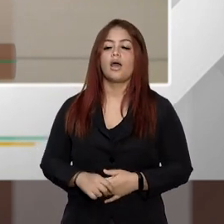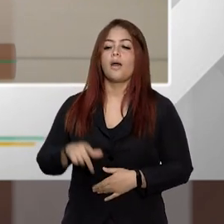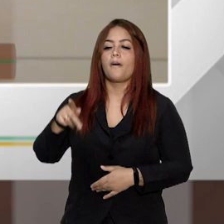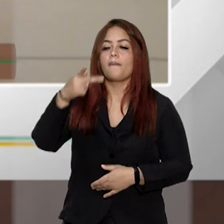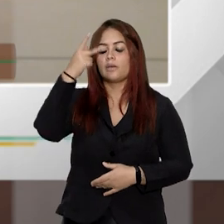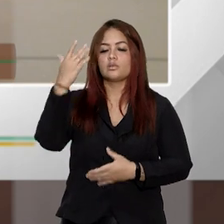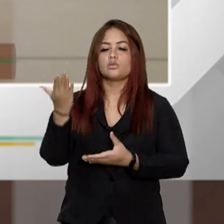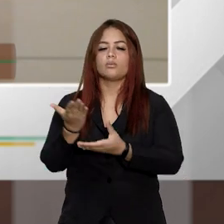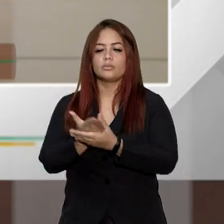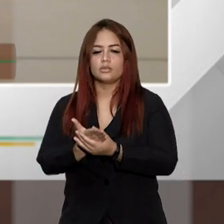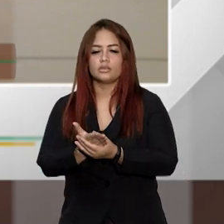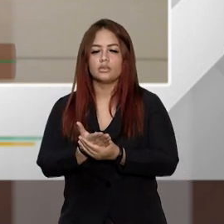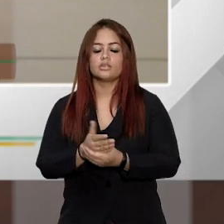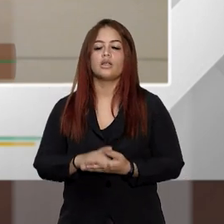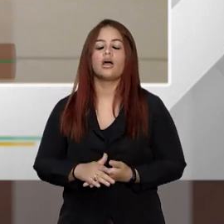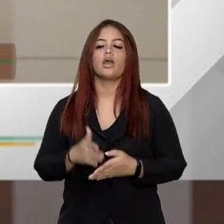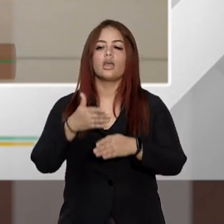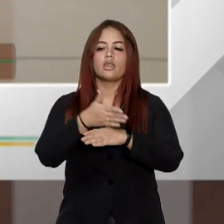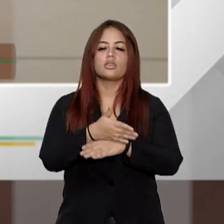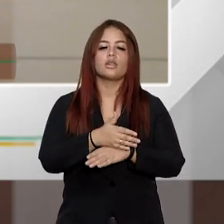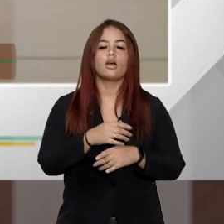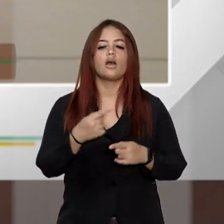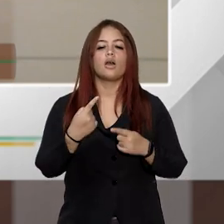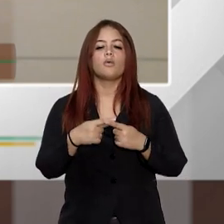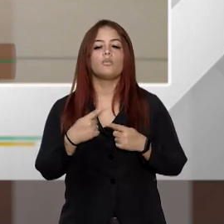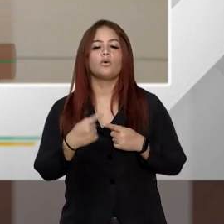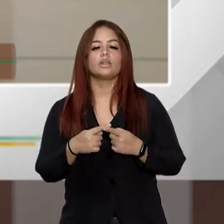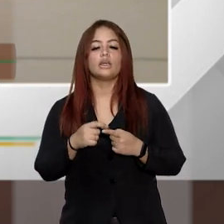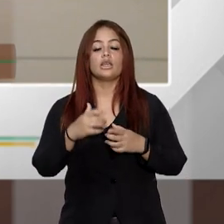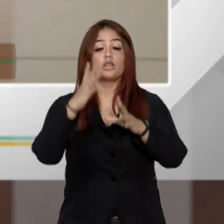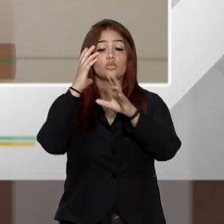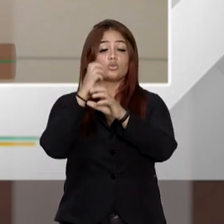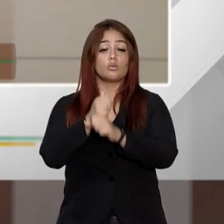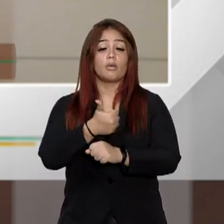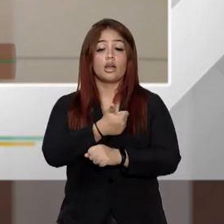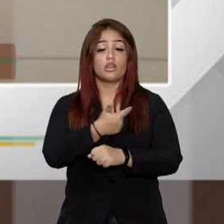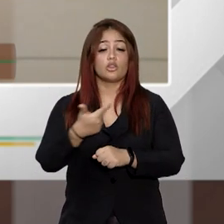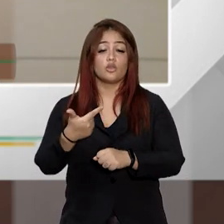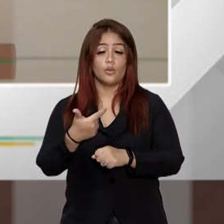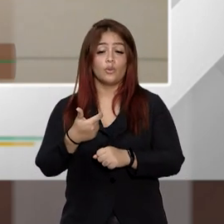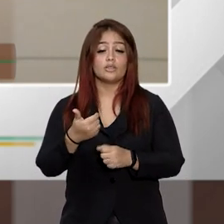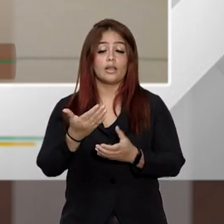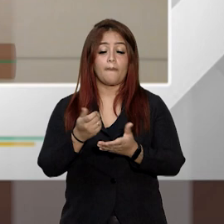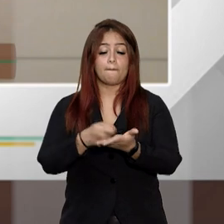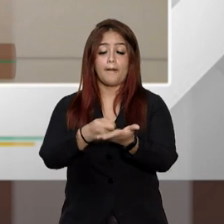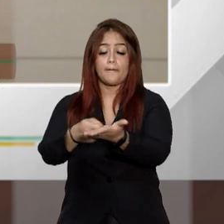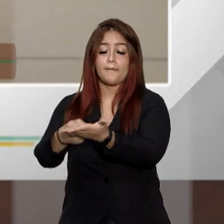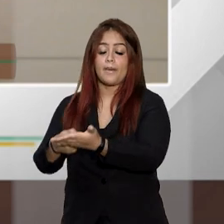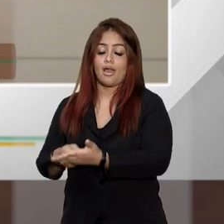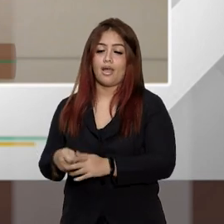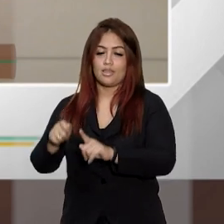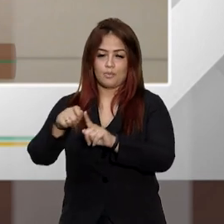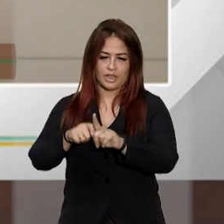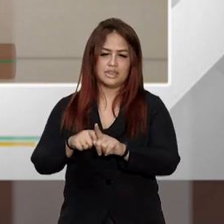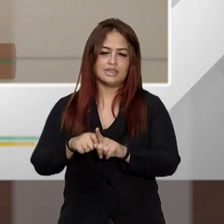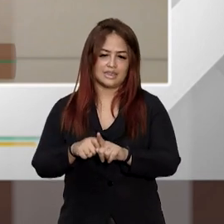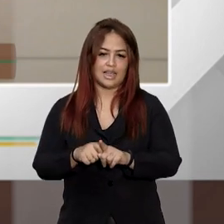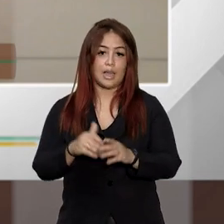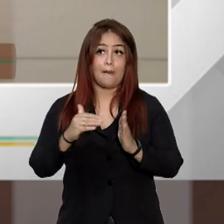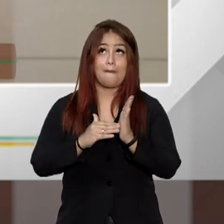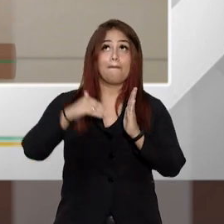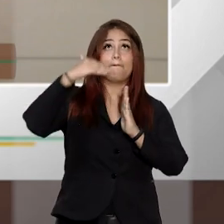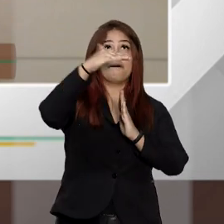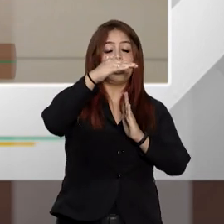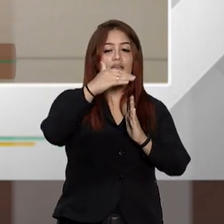que entrar em uma vara previdenciária, porque a soma de 12 prestações seria superior a 60 salários mínimos, e ela renunciaria